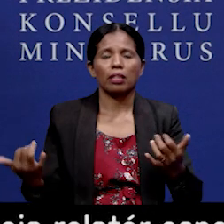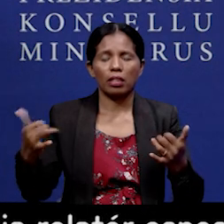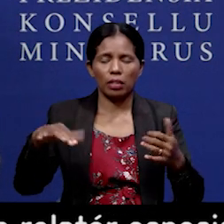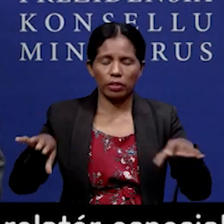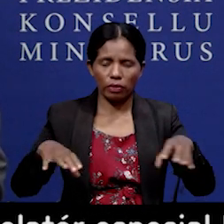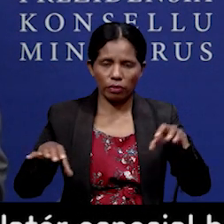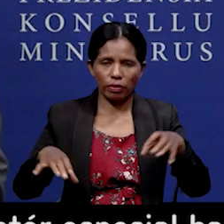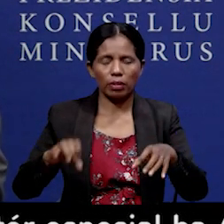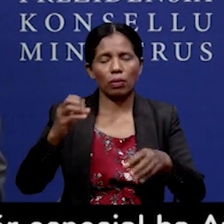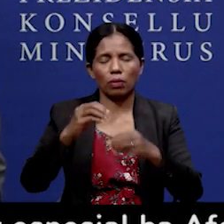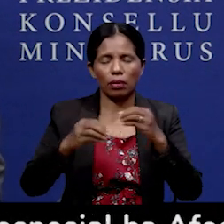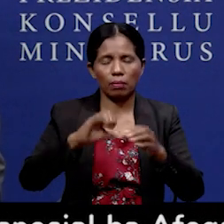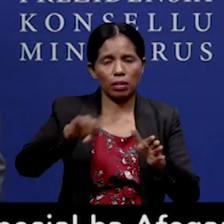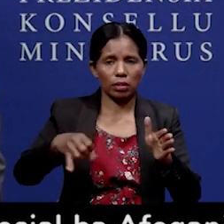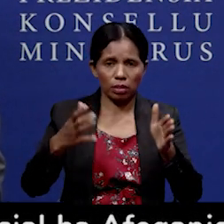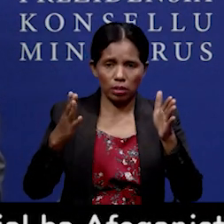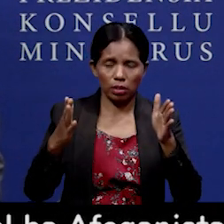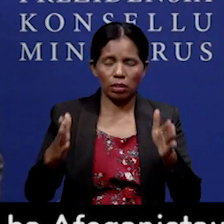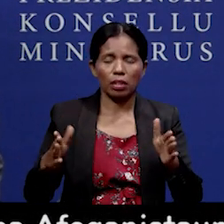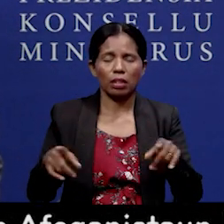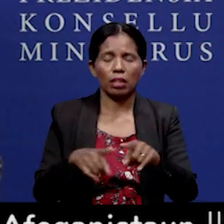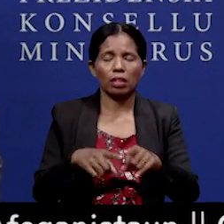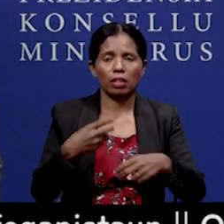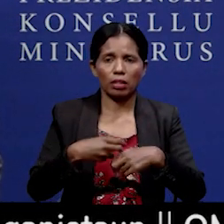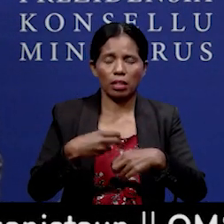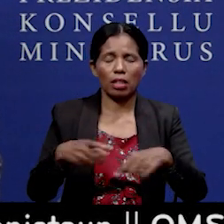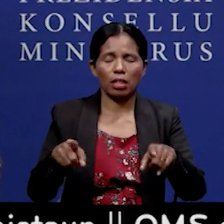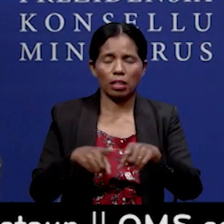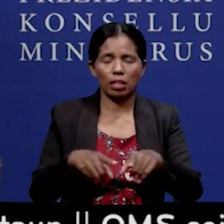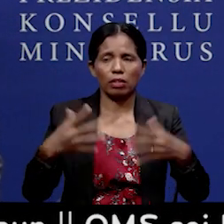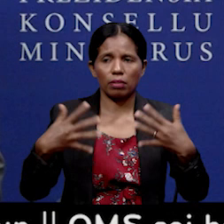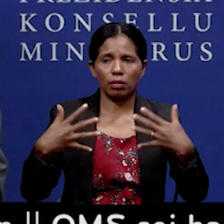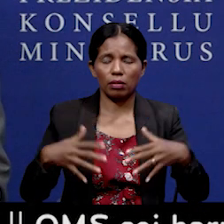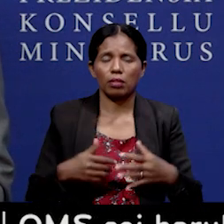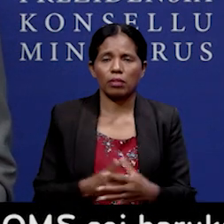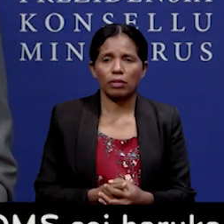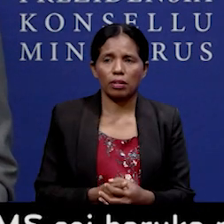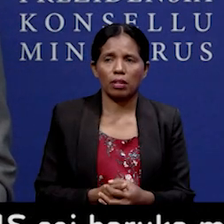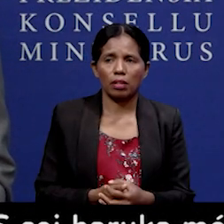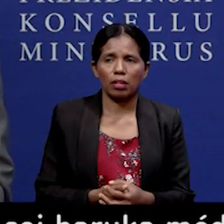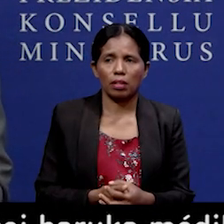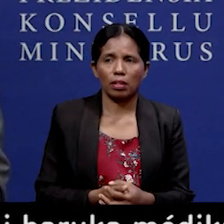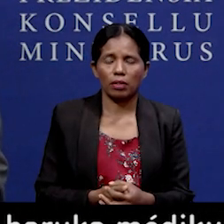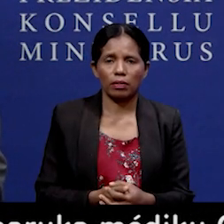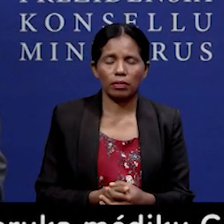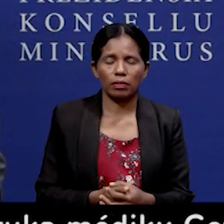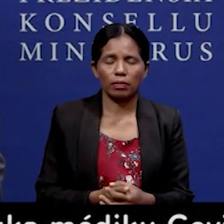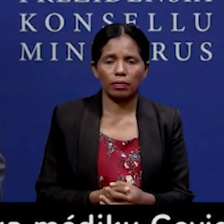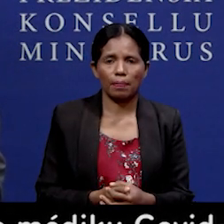Sira e a zona conflito Laran, nessan funo e a Balcãs, no e a El Salvador.